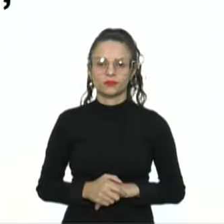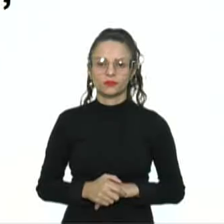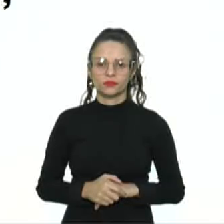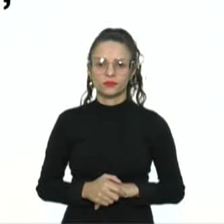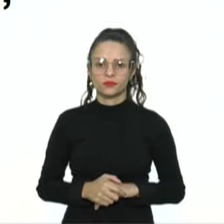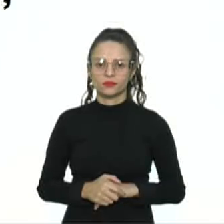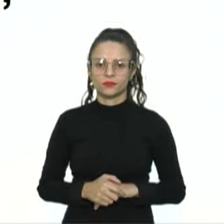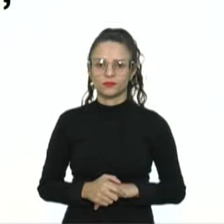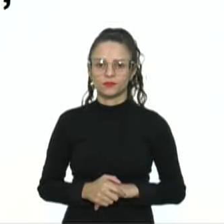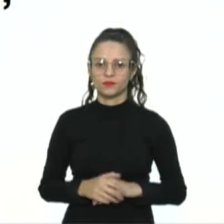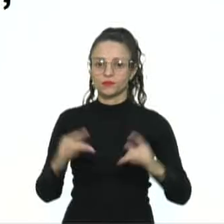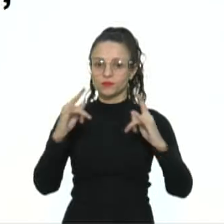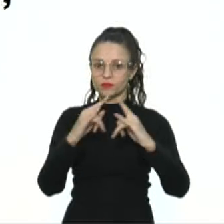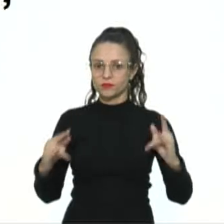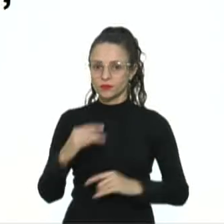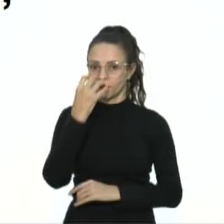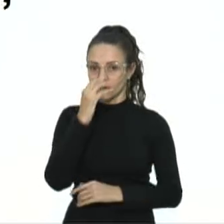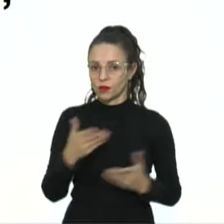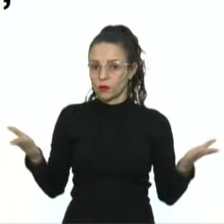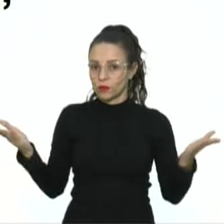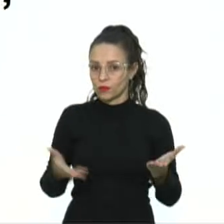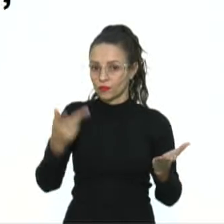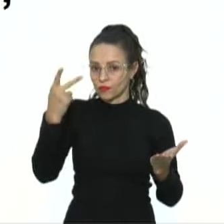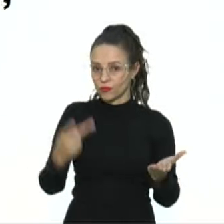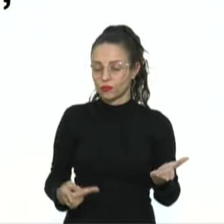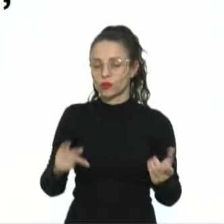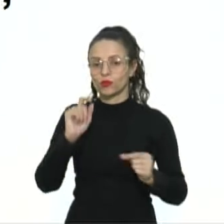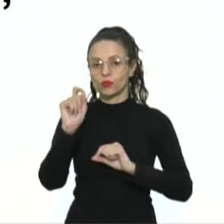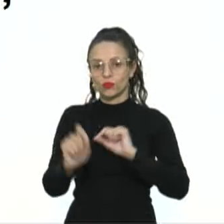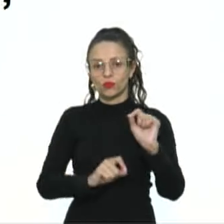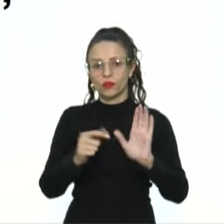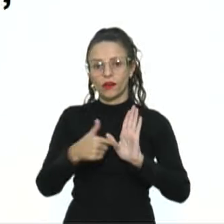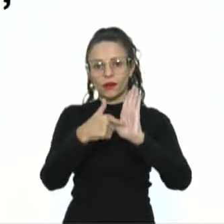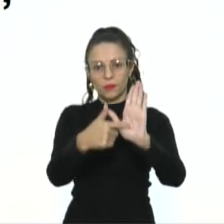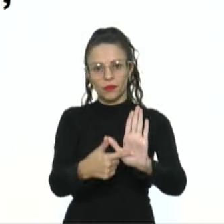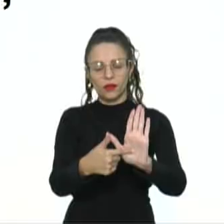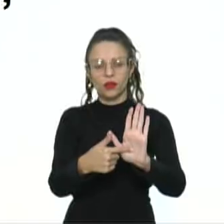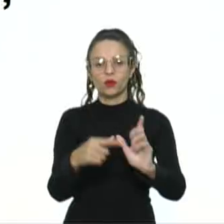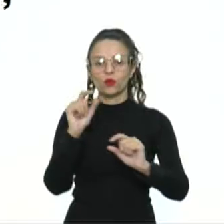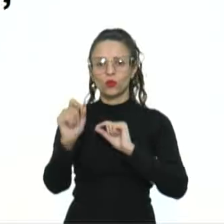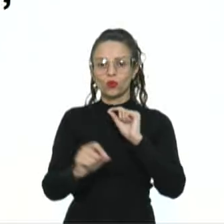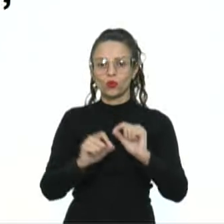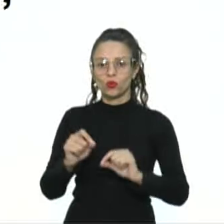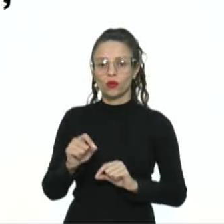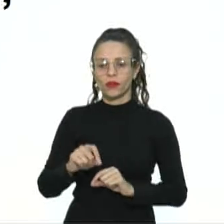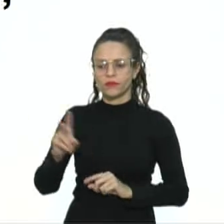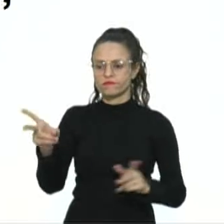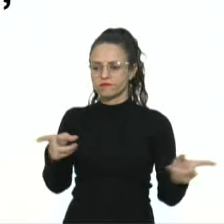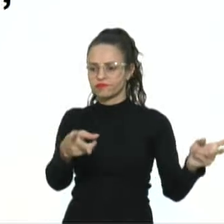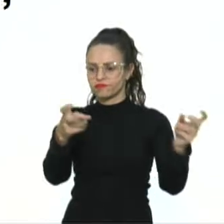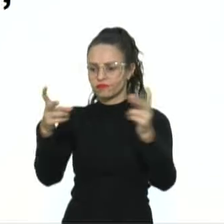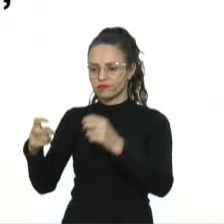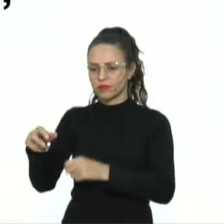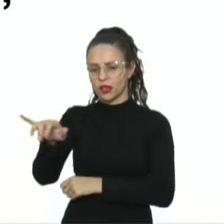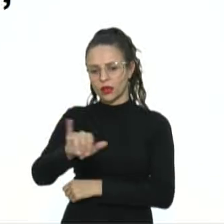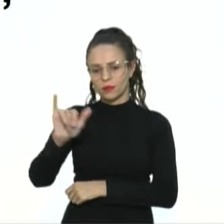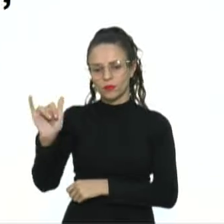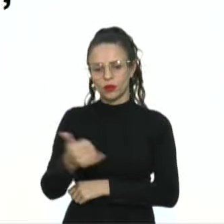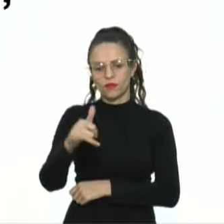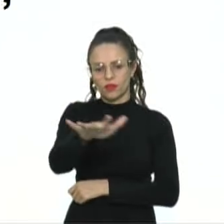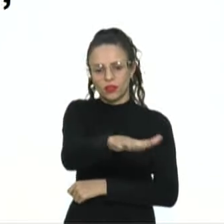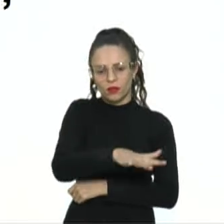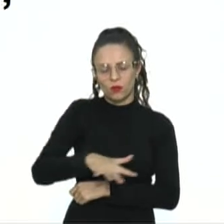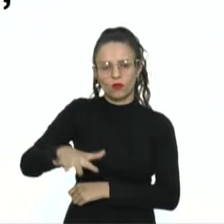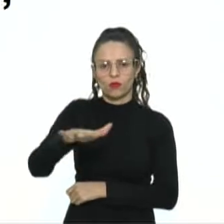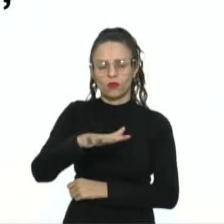Circo contemporâneo. Então no circo contemporâneo, os espetáculos exploram o palco, o ar e as paredes,